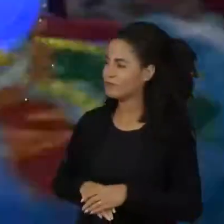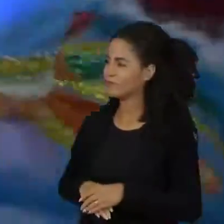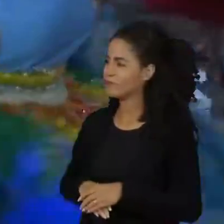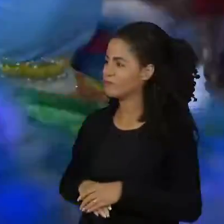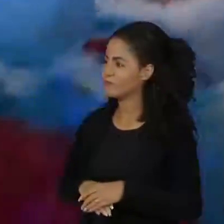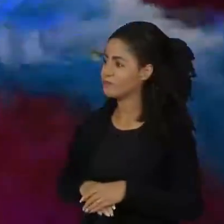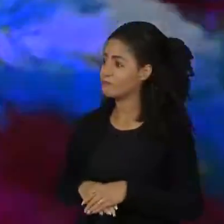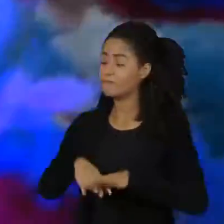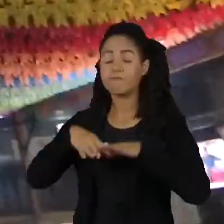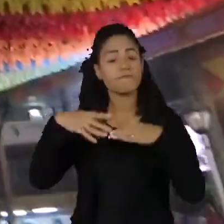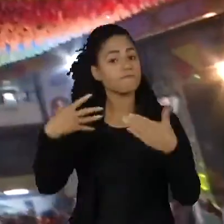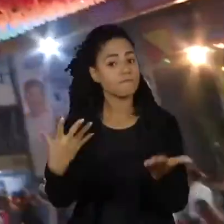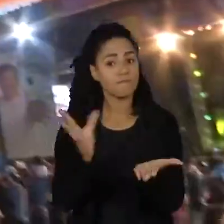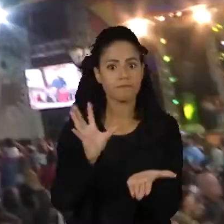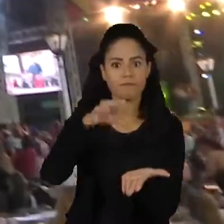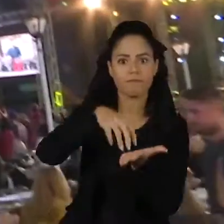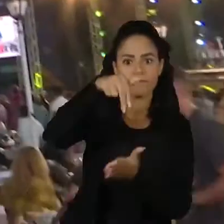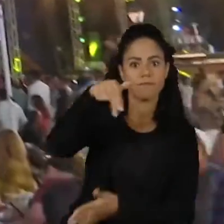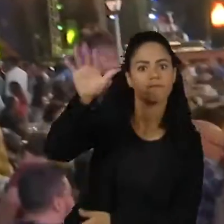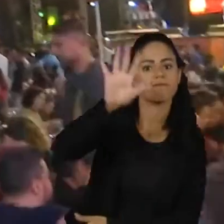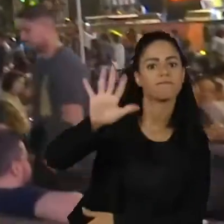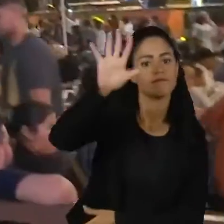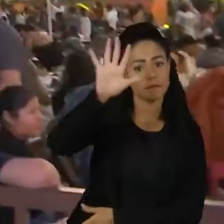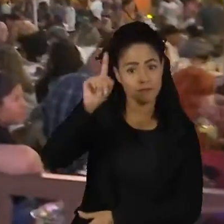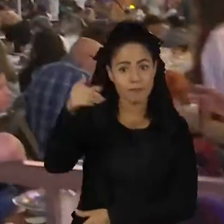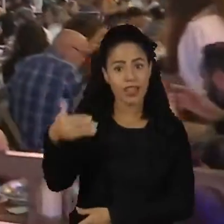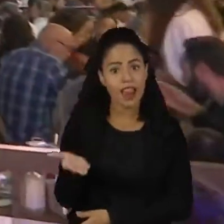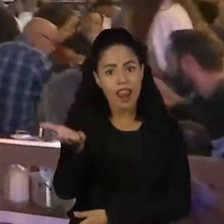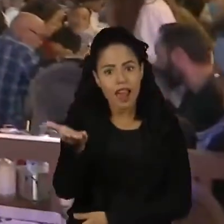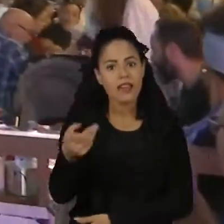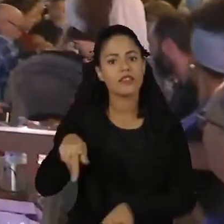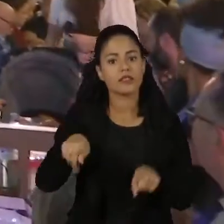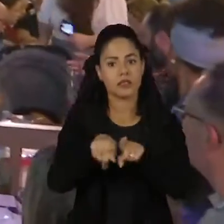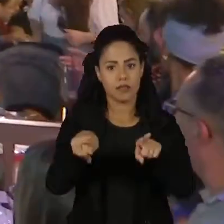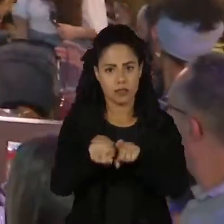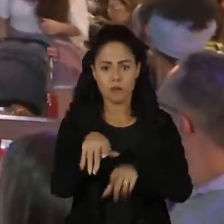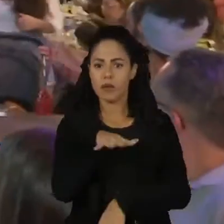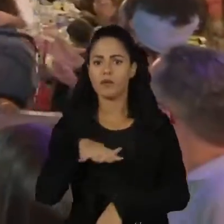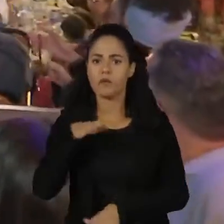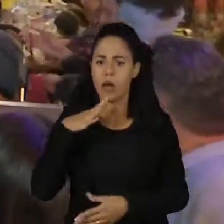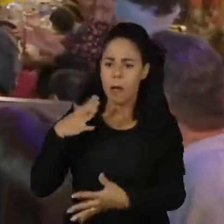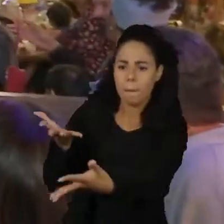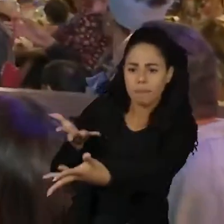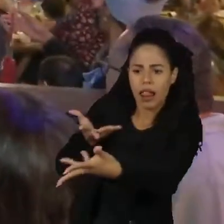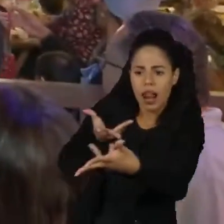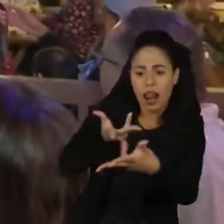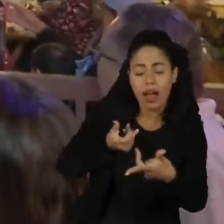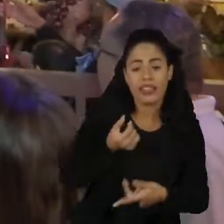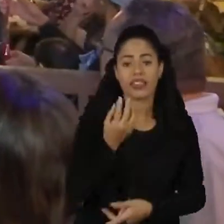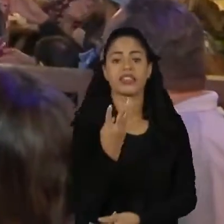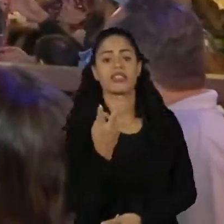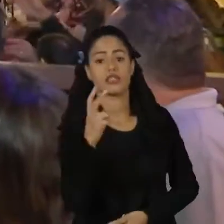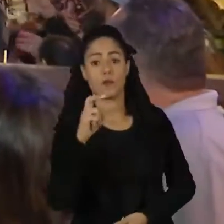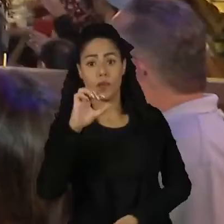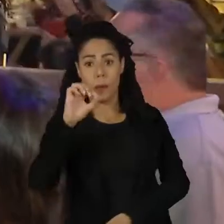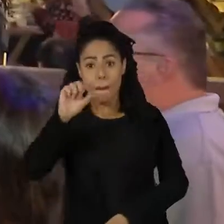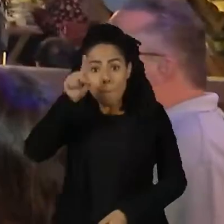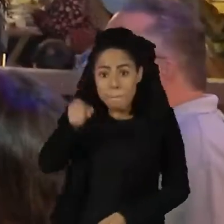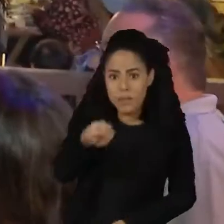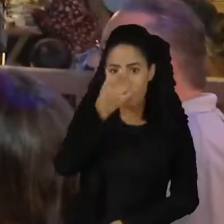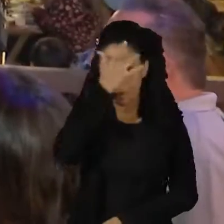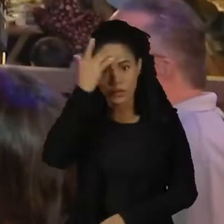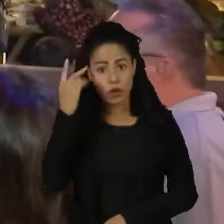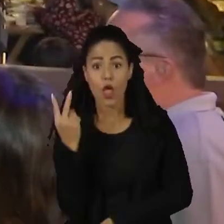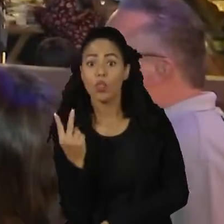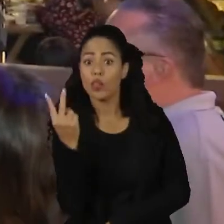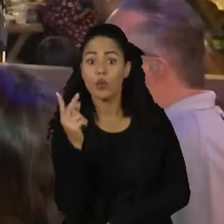Só o Centro de Tradições Nordestinas, na zona norte da capital paulista, deve receber 350 mil pessoas nos dois